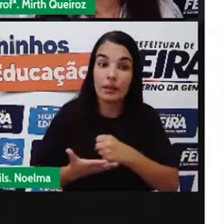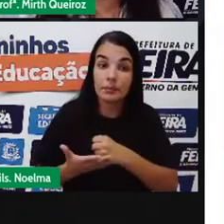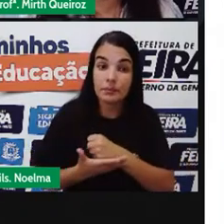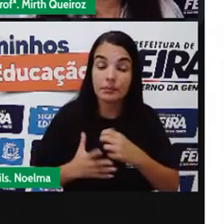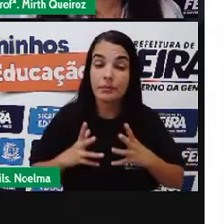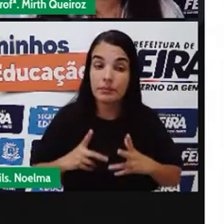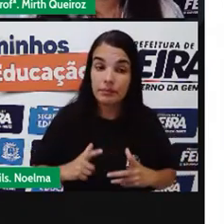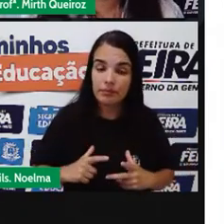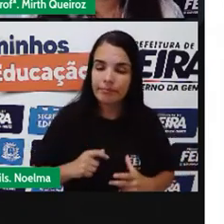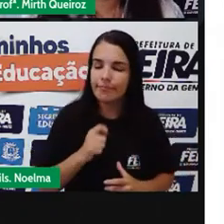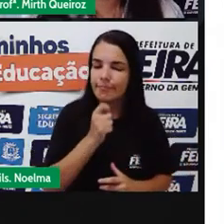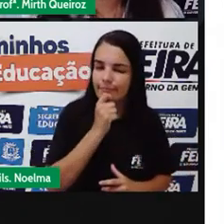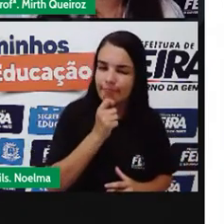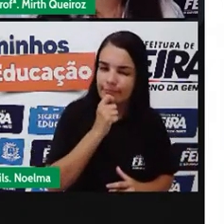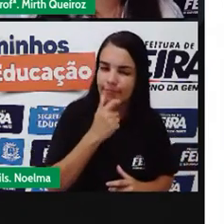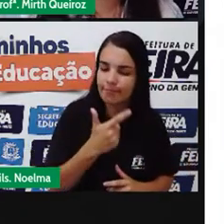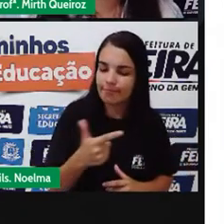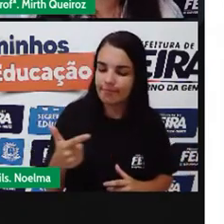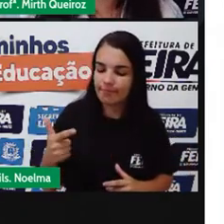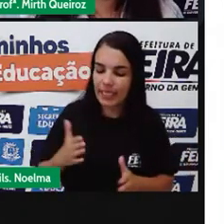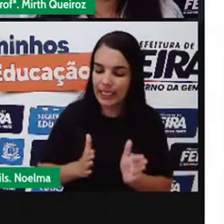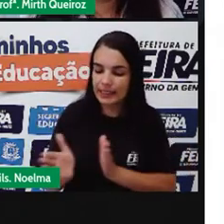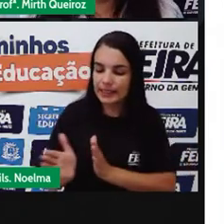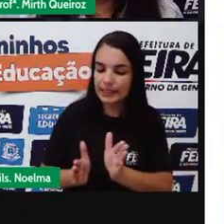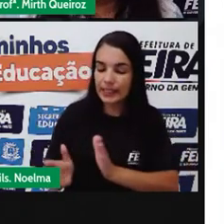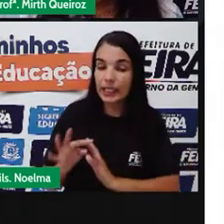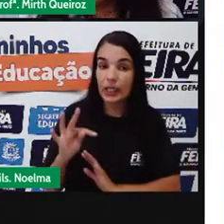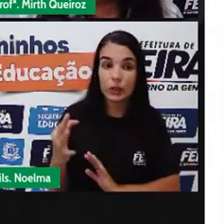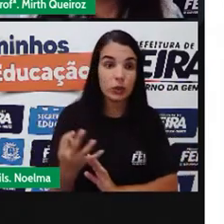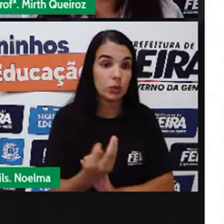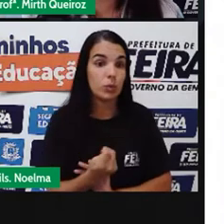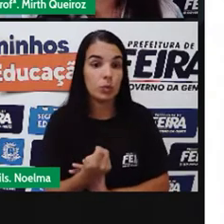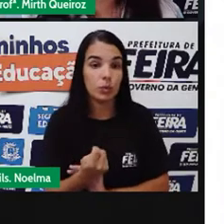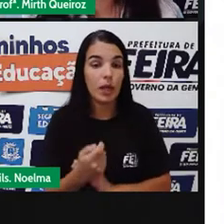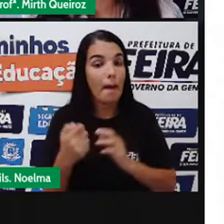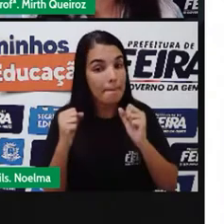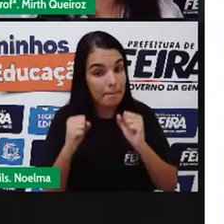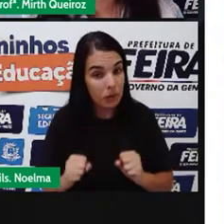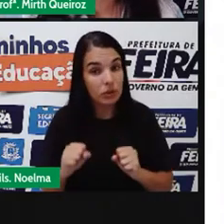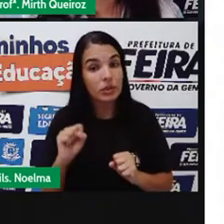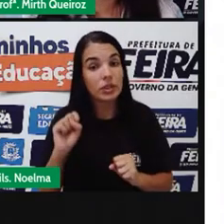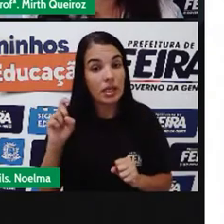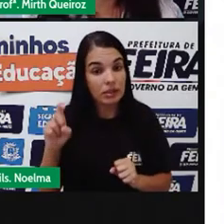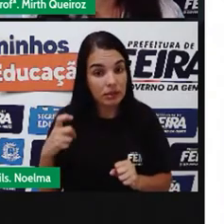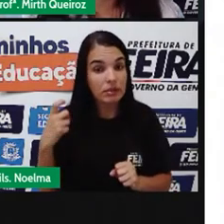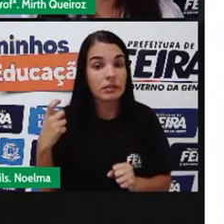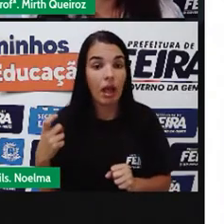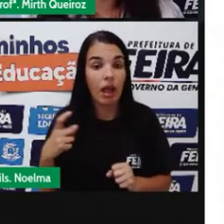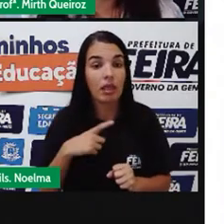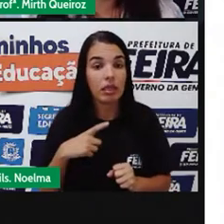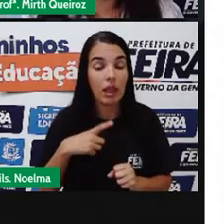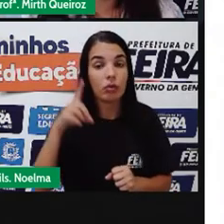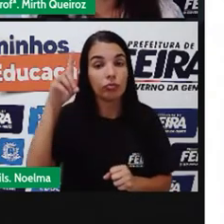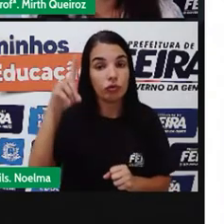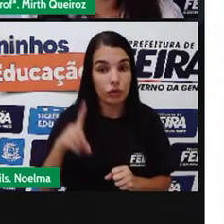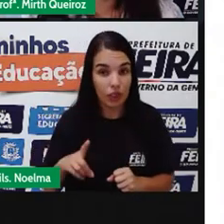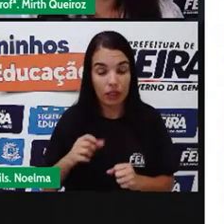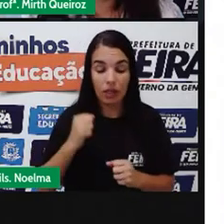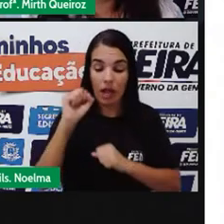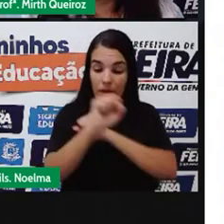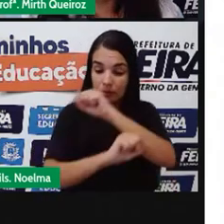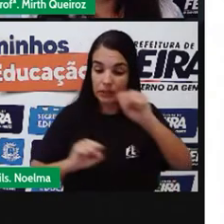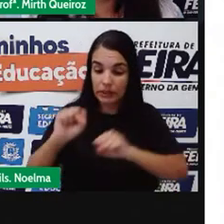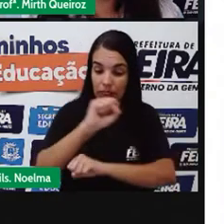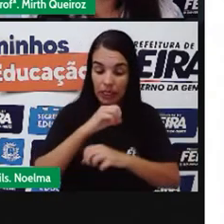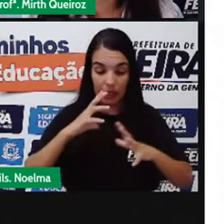ele ainda não é de acesso a todos. Deveria ser, todos nós deveríamos ter direito ao